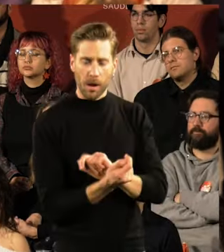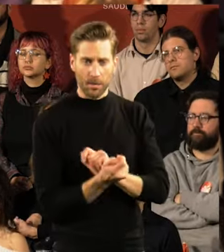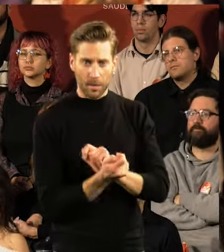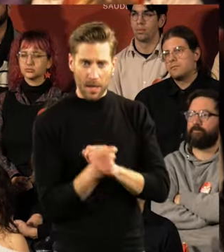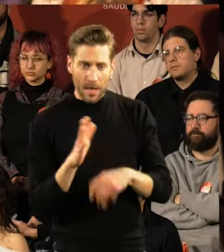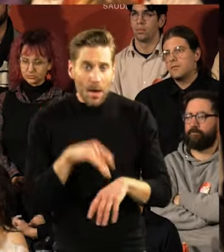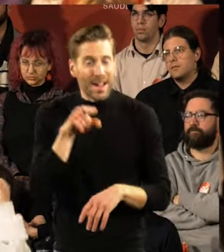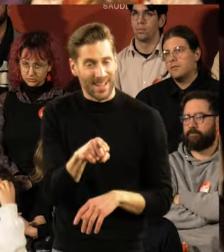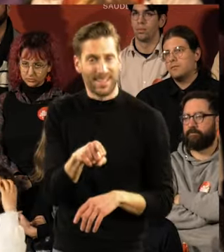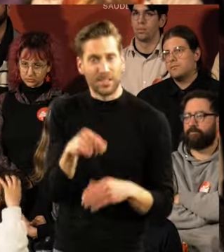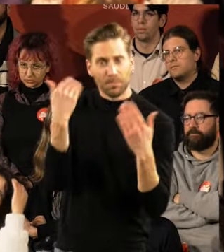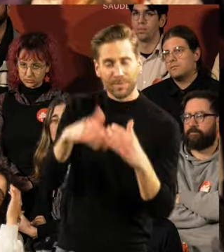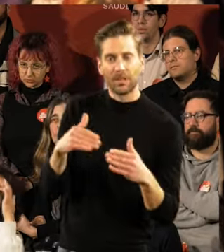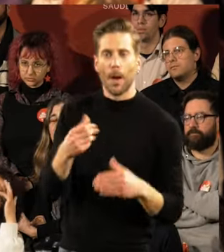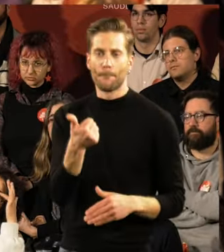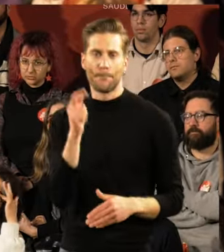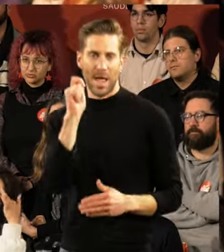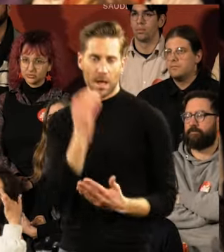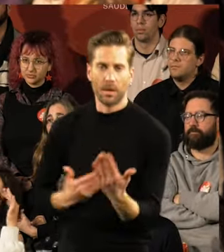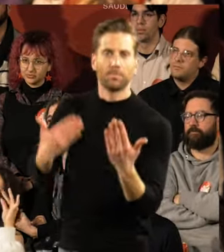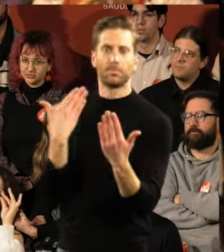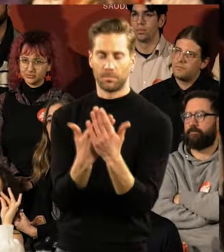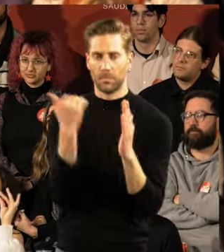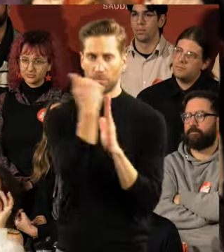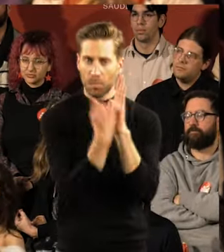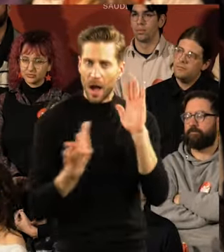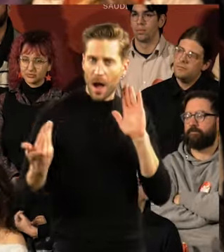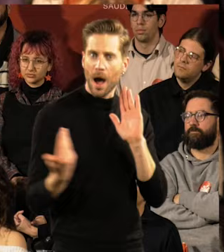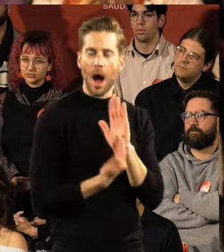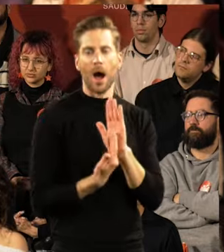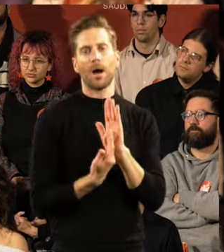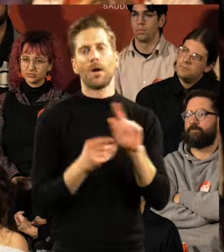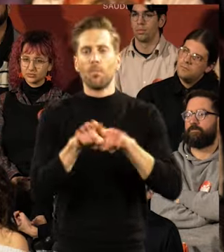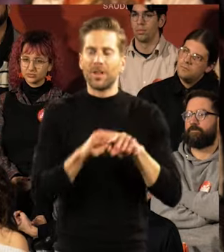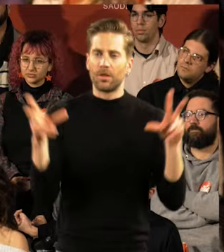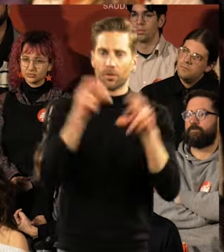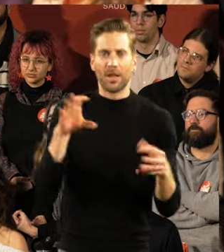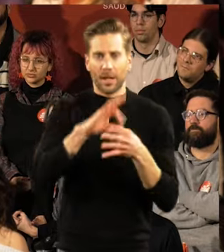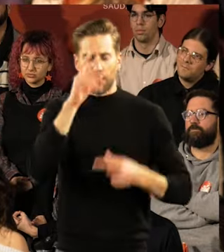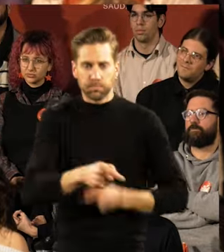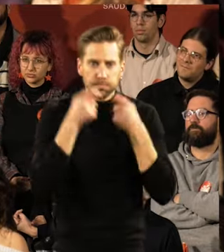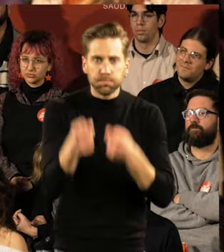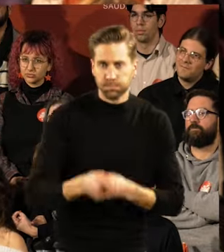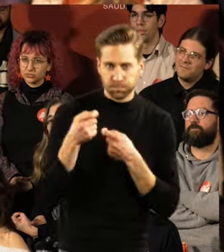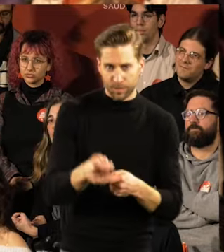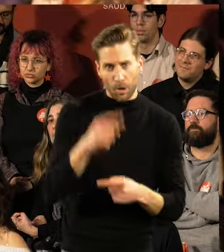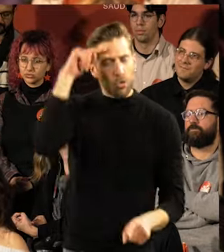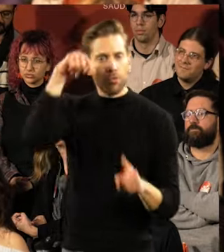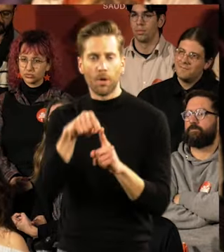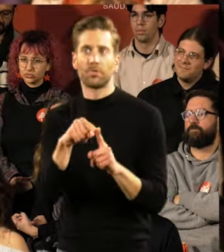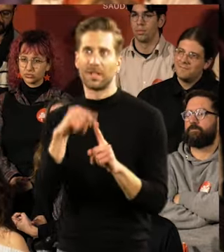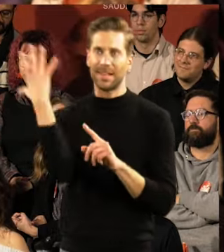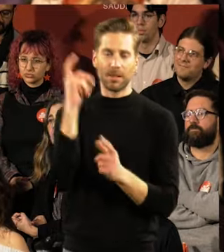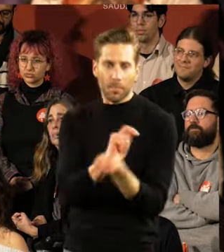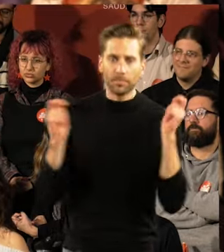essa condenação que o Bloco de Esquerda apresenta ao seu programa. Uma nova política agrícola e industrial ao serviço do combate às